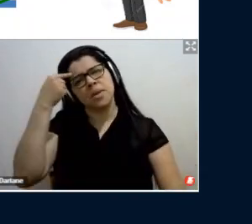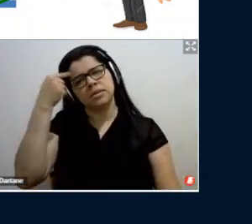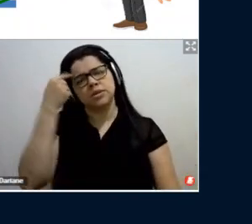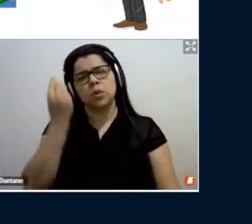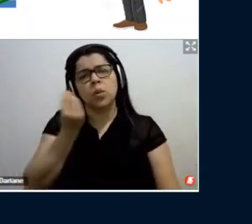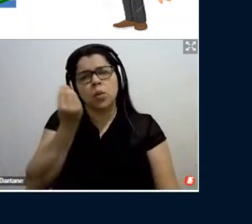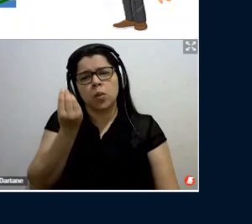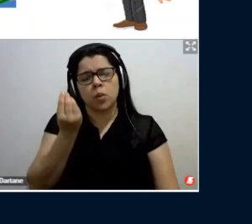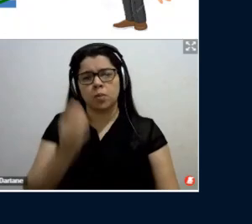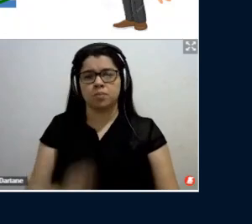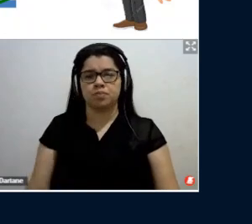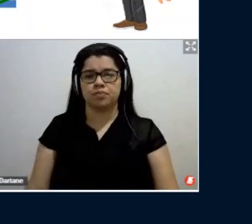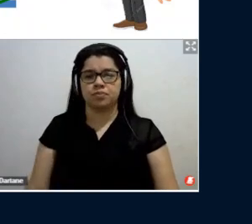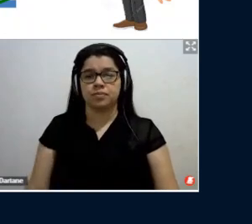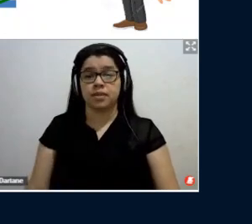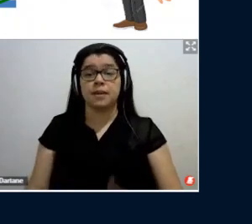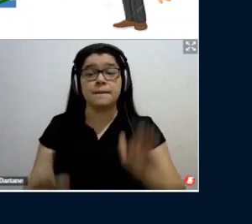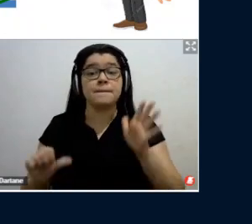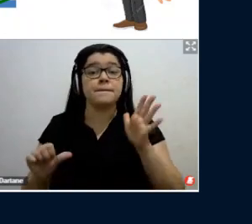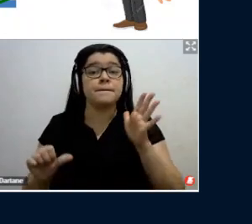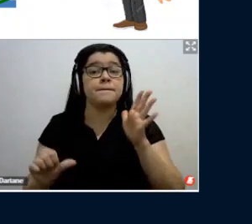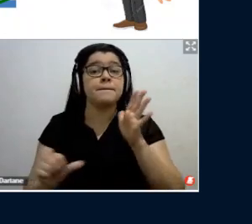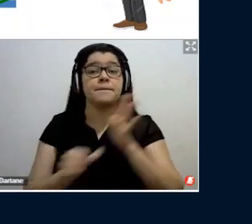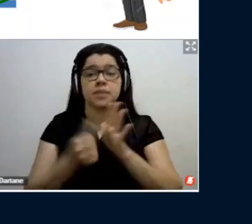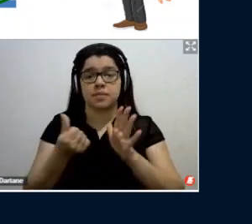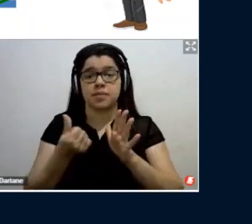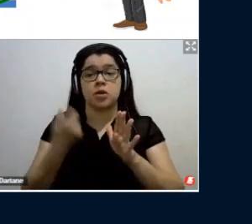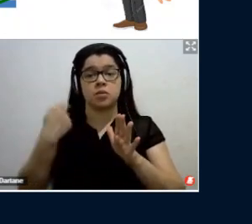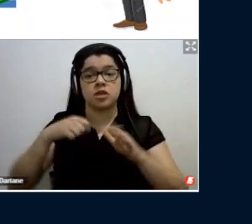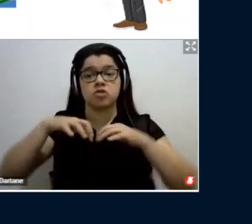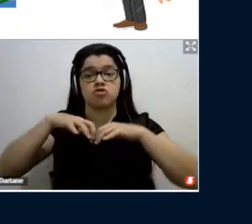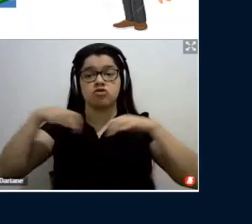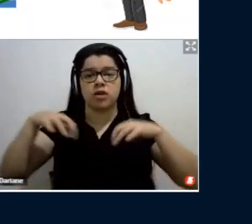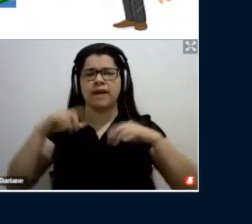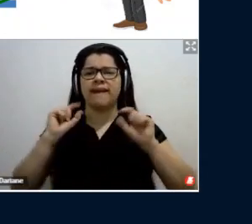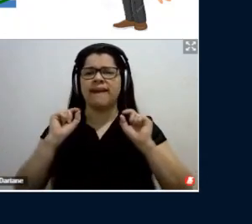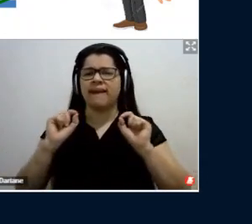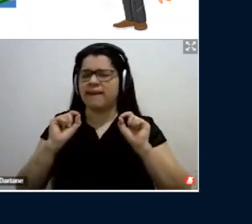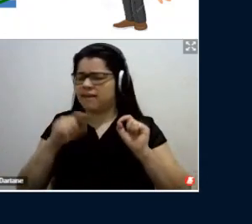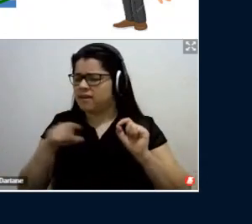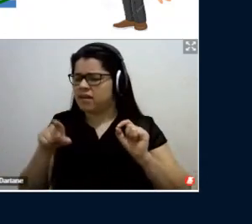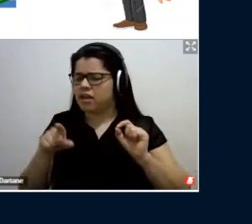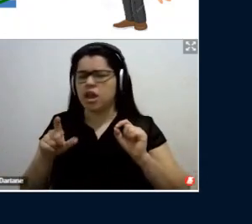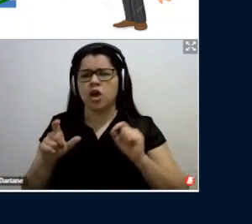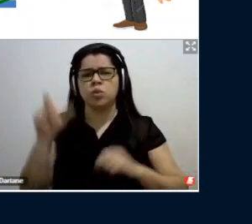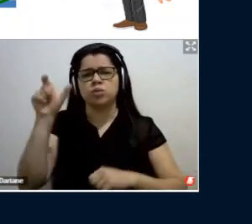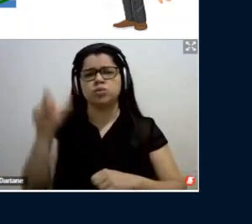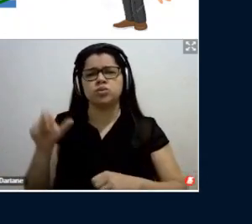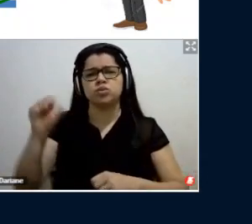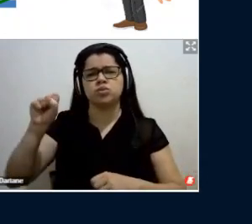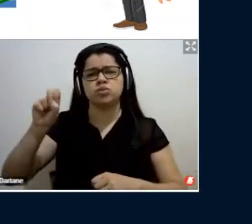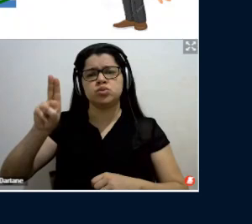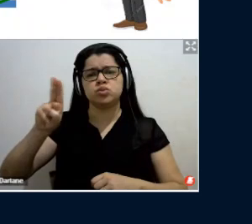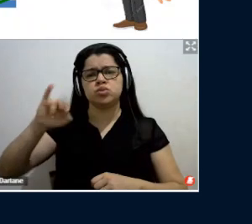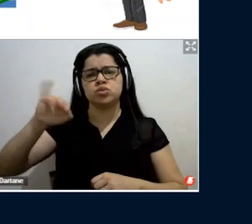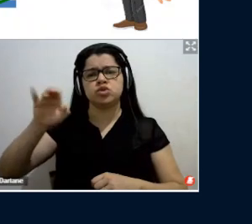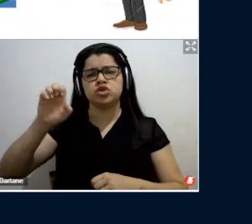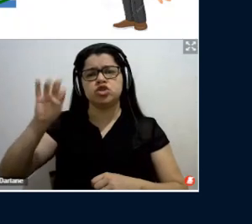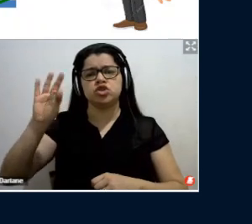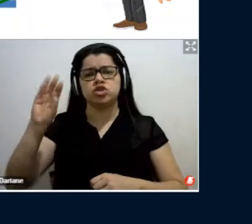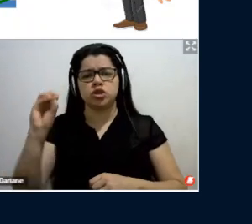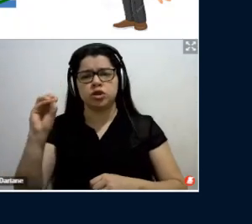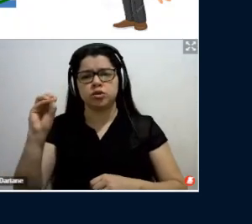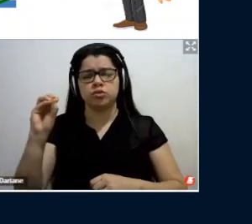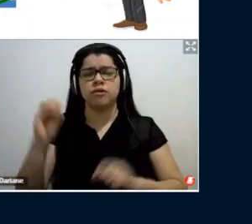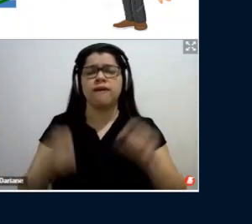a primeira coisa eu preciso é dividir quem é o sujeito e quem é o predicado. O sujeito